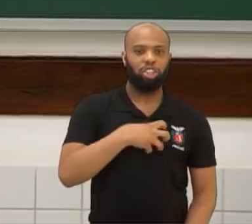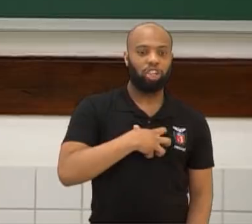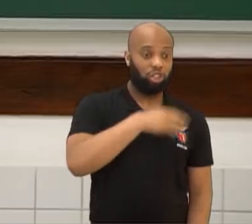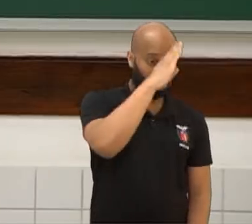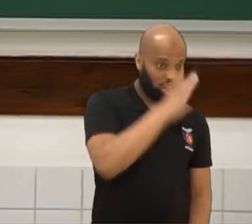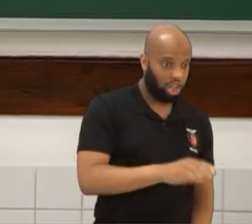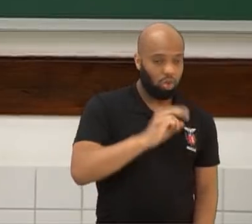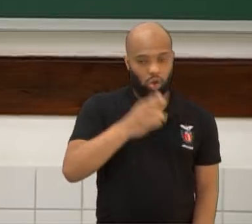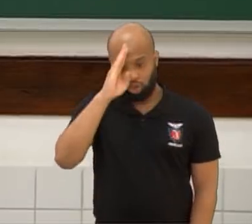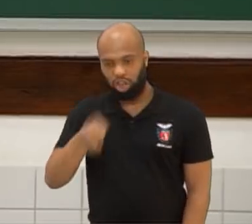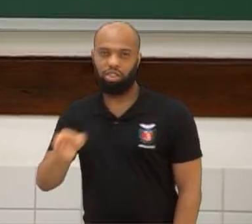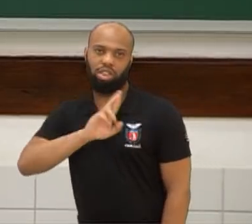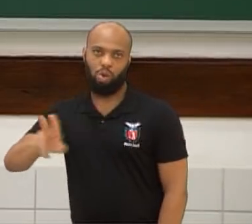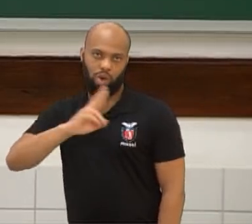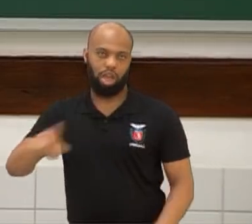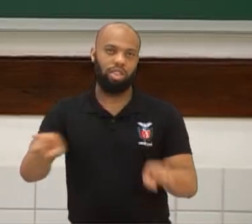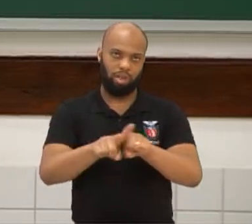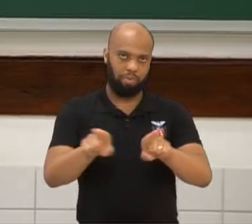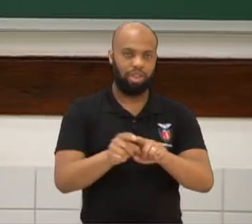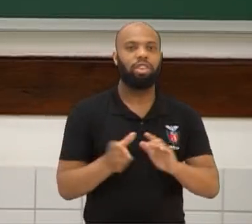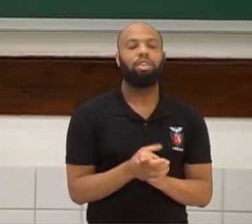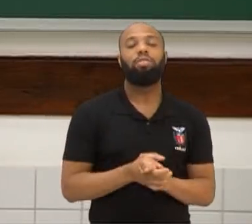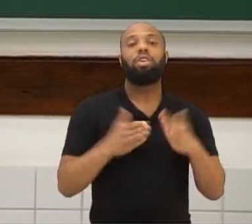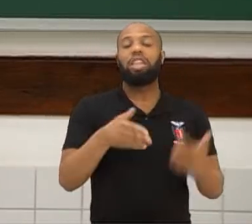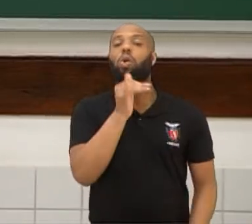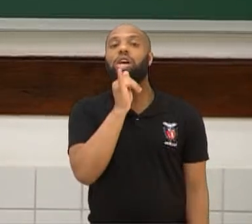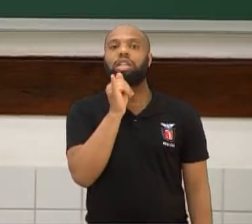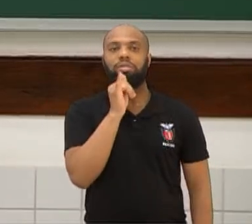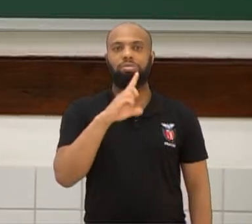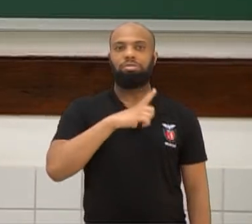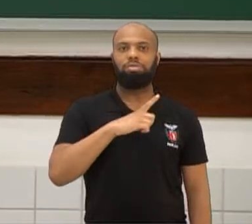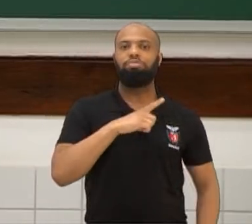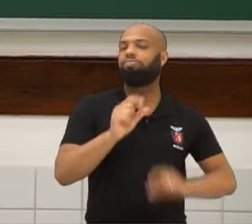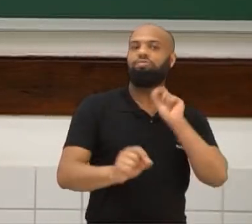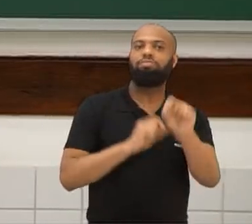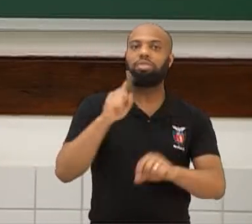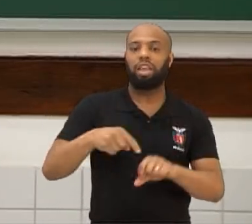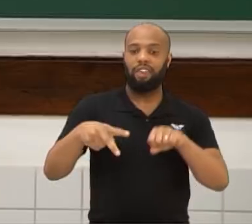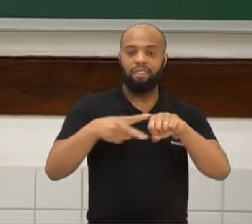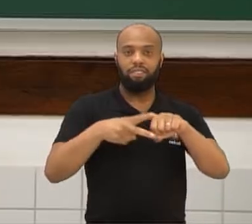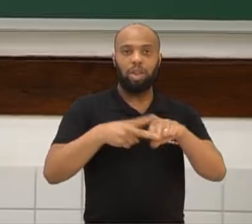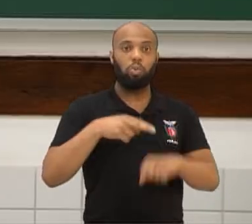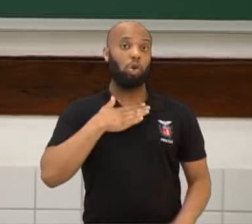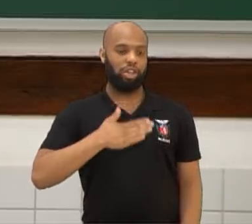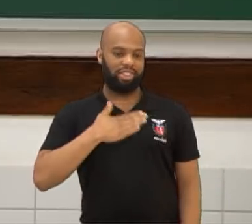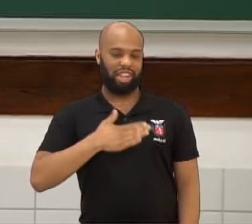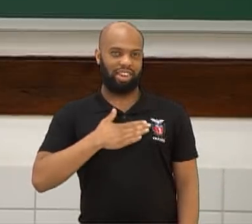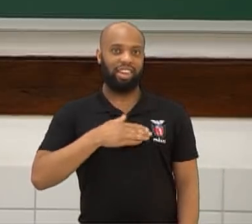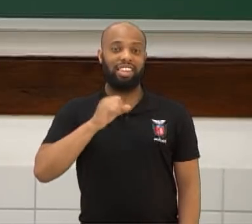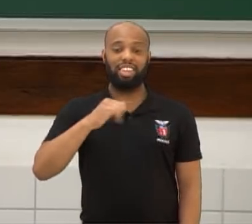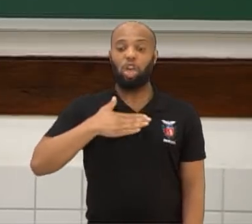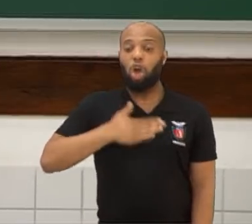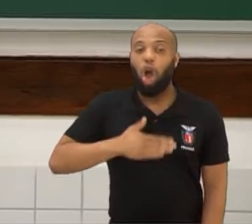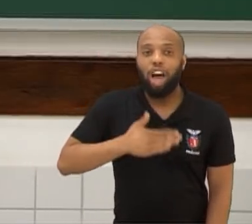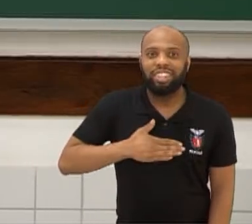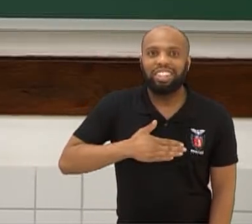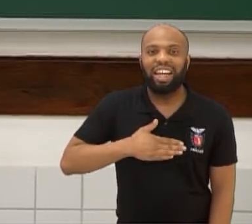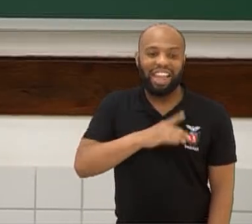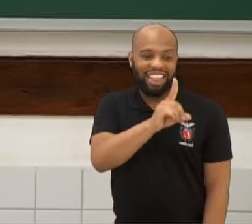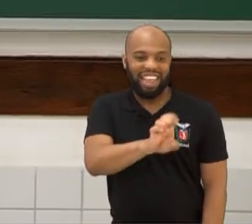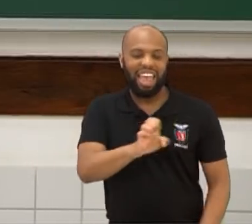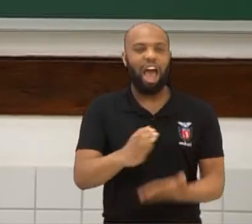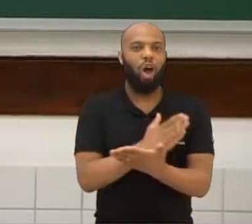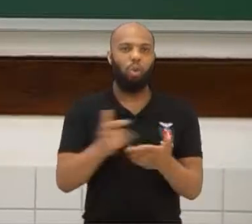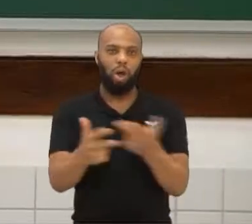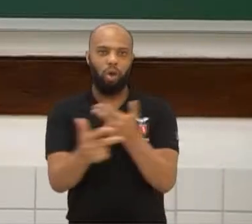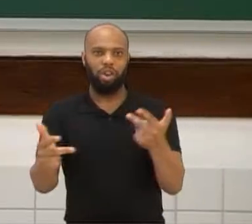e transitivo indireto. Né? Então, como exemplo, a gente pode citar ali o verbo gostar. Quem gosta, gosta de alguém ou de